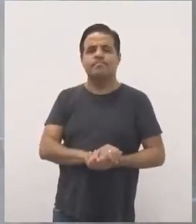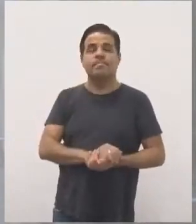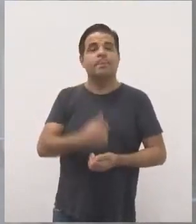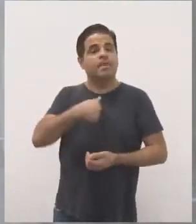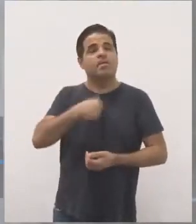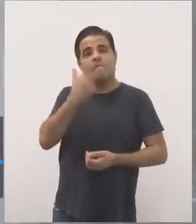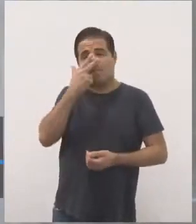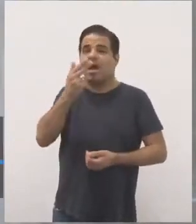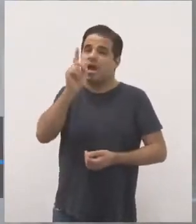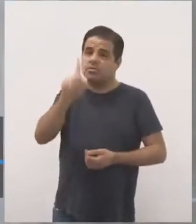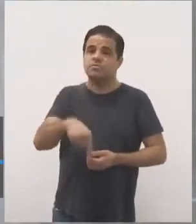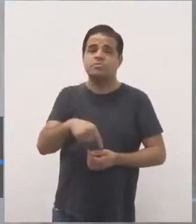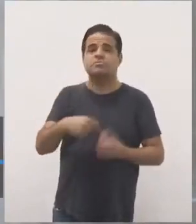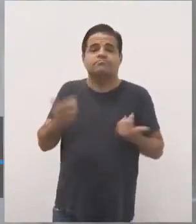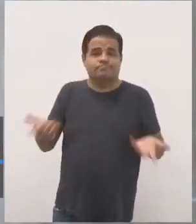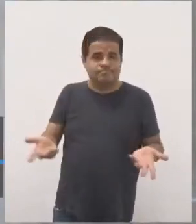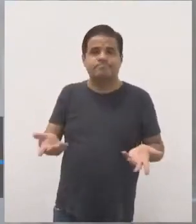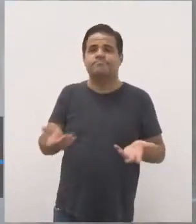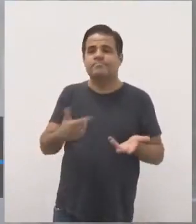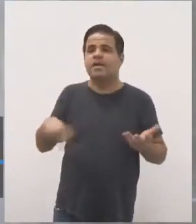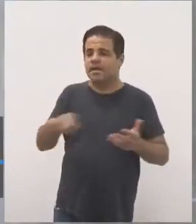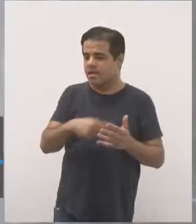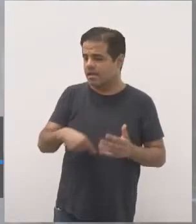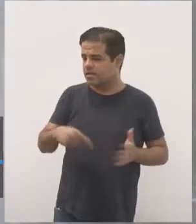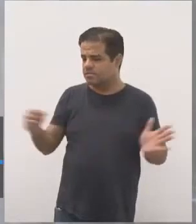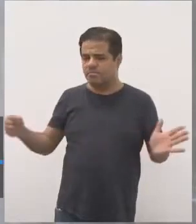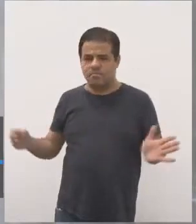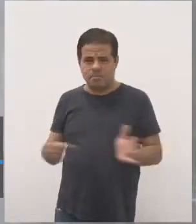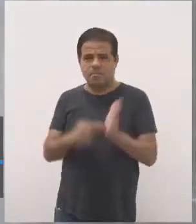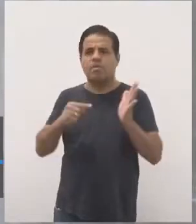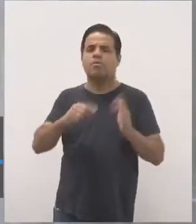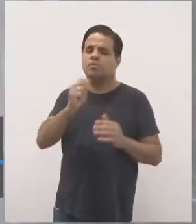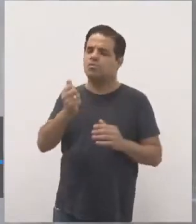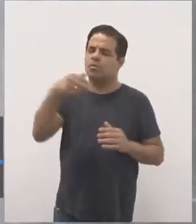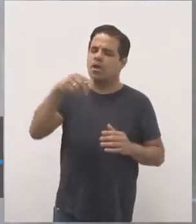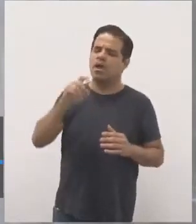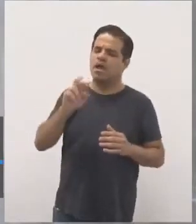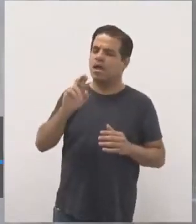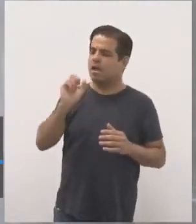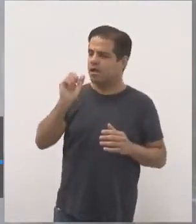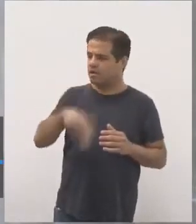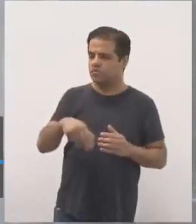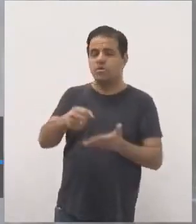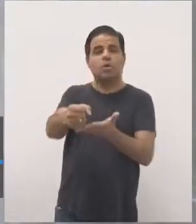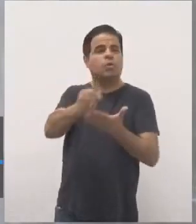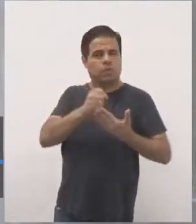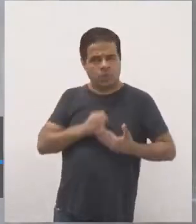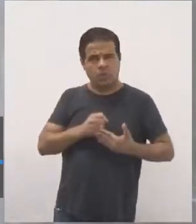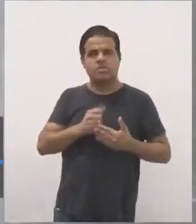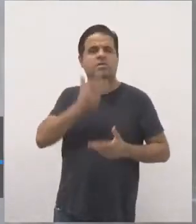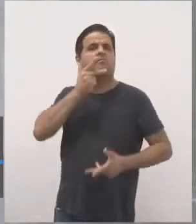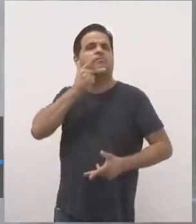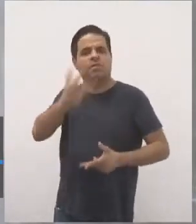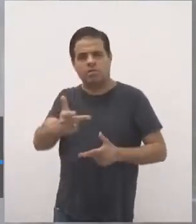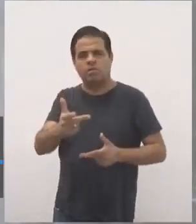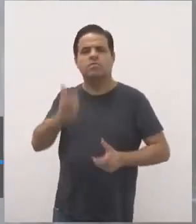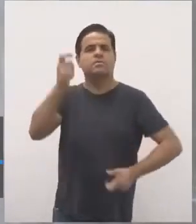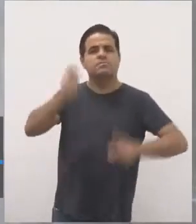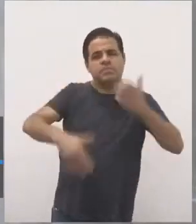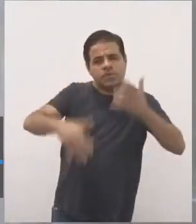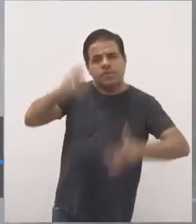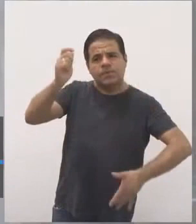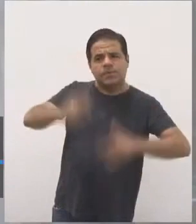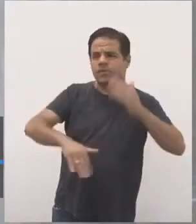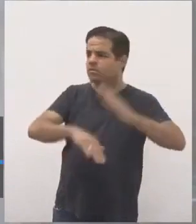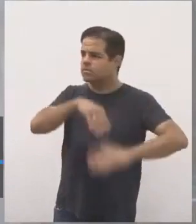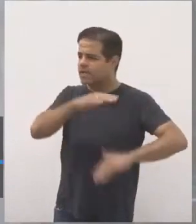Eu acho que assim esse ponto que o Anderson trouxe, né, que ele reforçou quando a gente vai falar agora especificamente